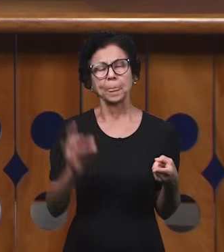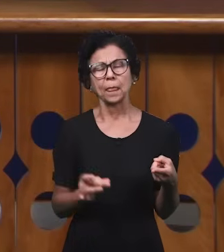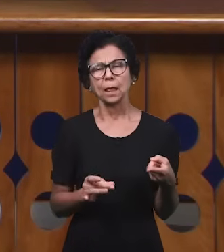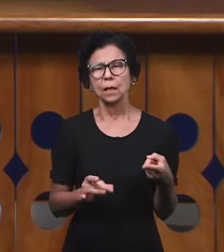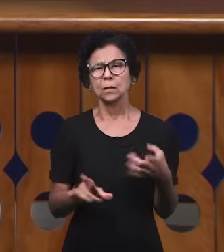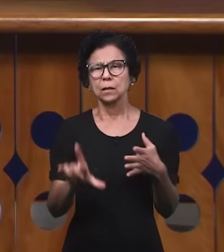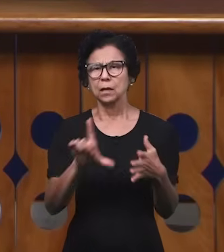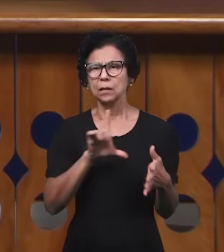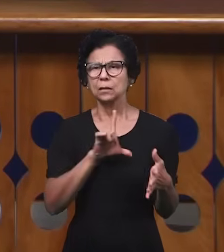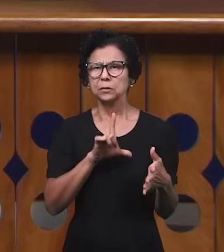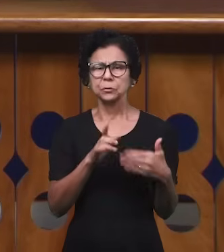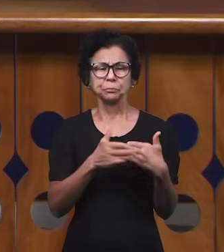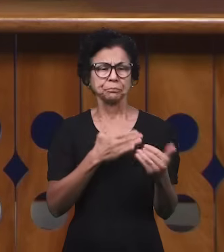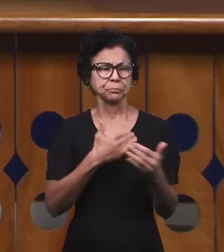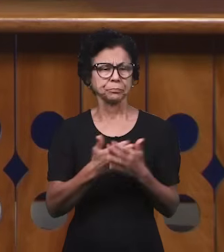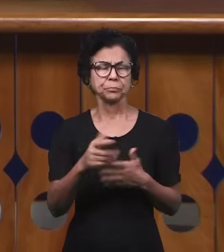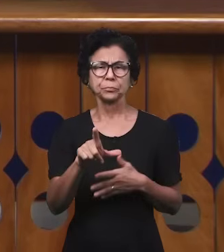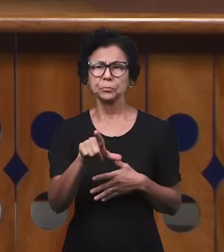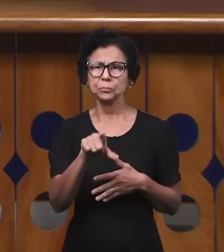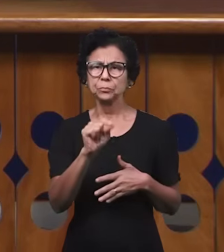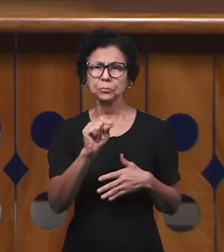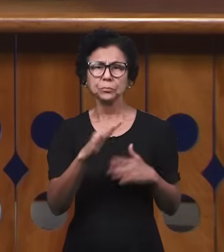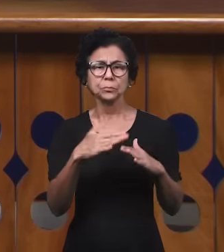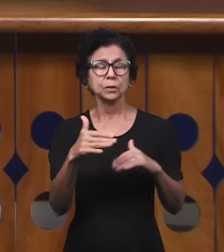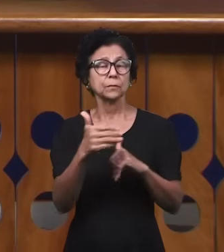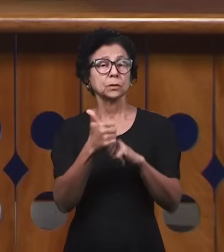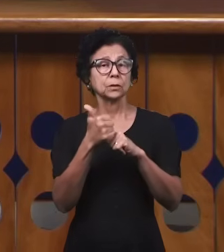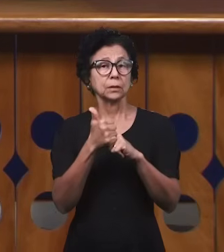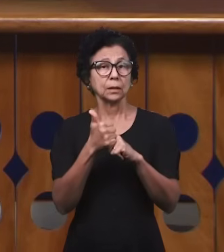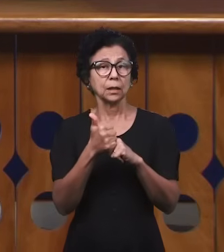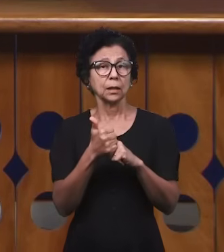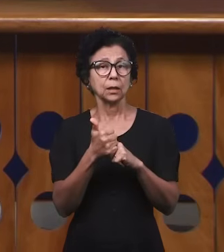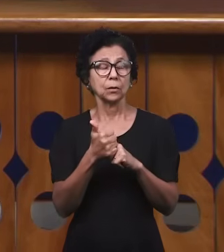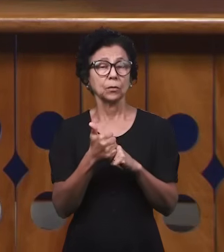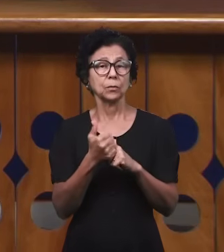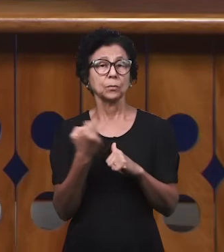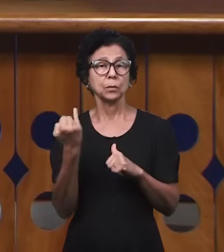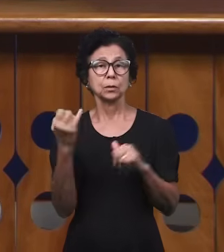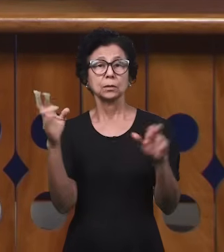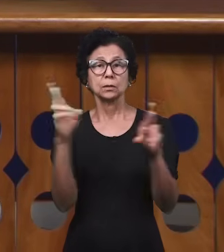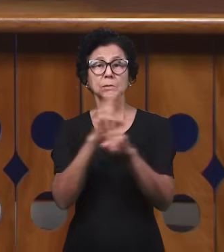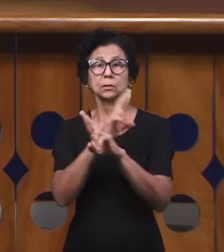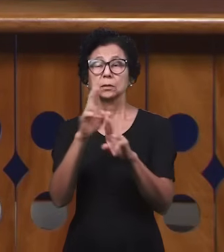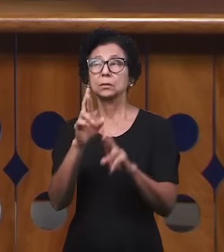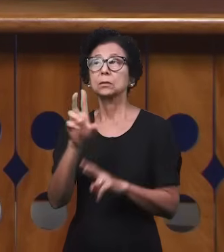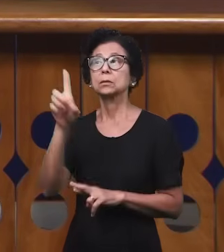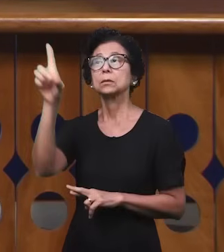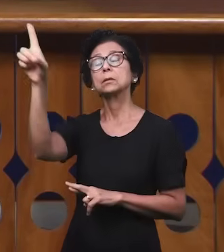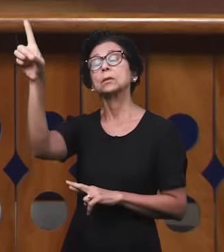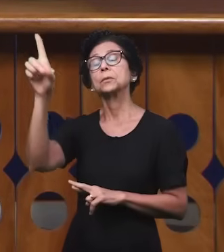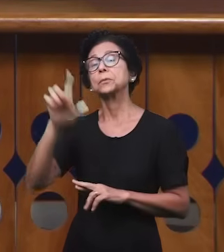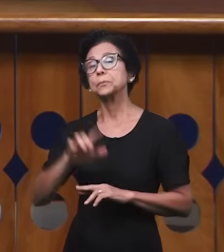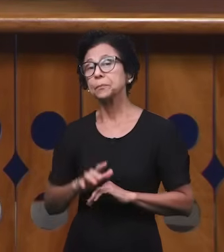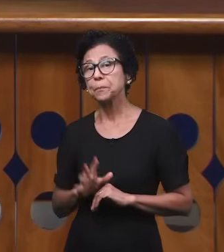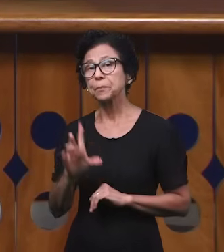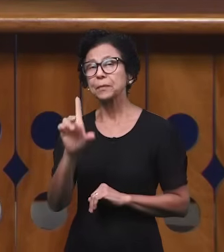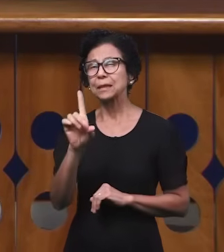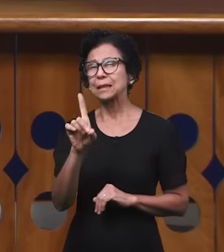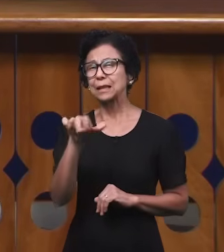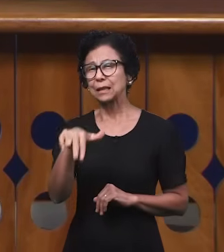escolha profissional, o mais importante é o seu relacionamento com Deus. Daniel se